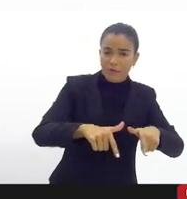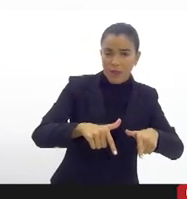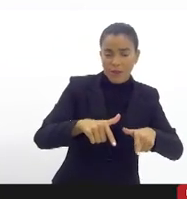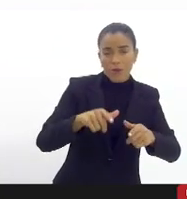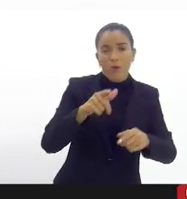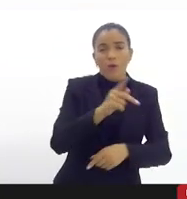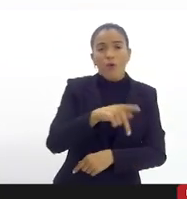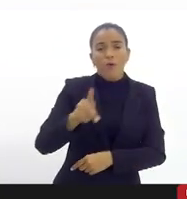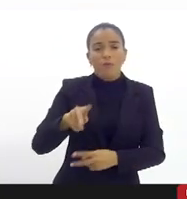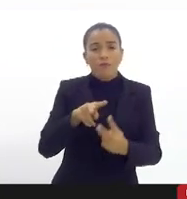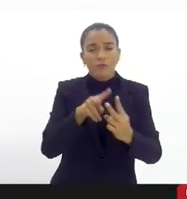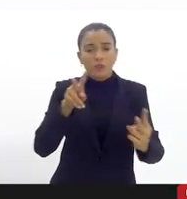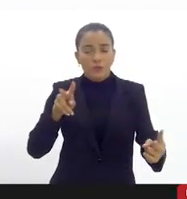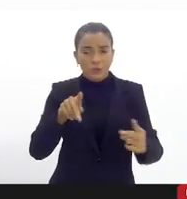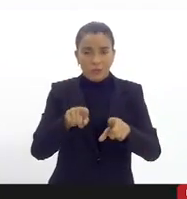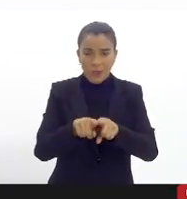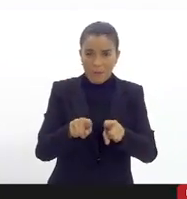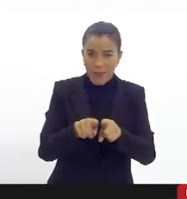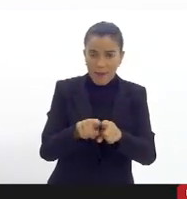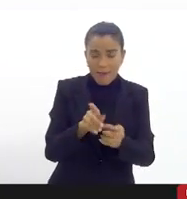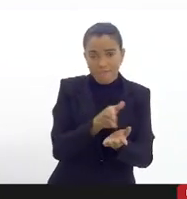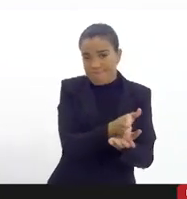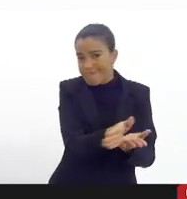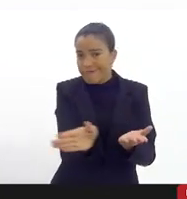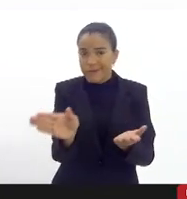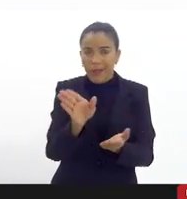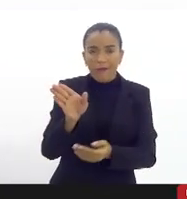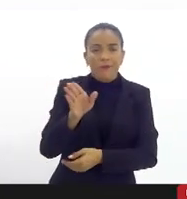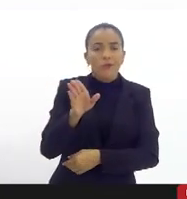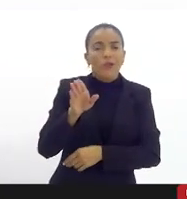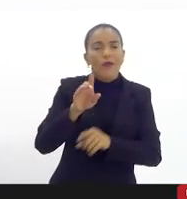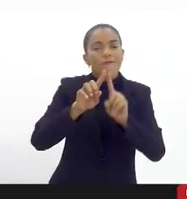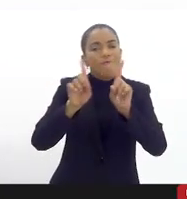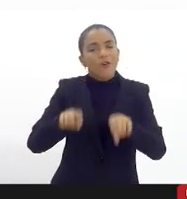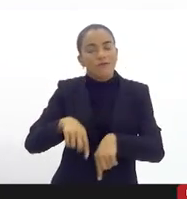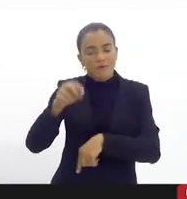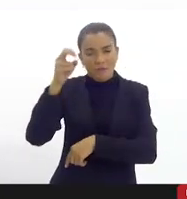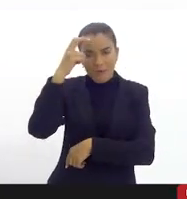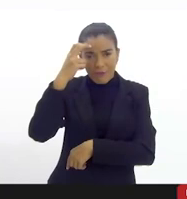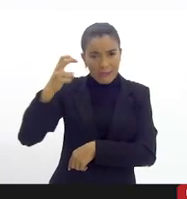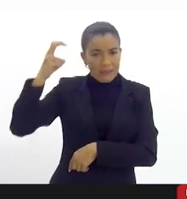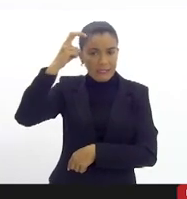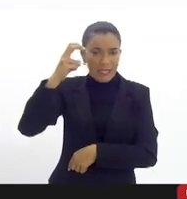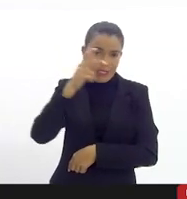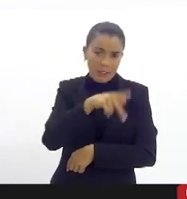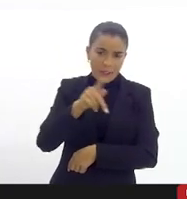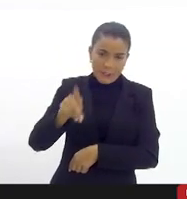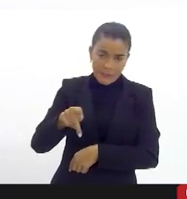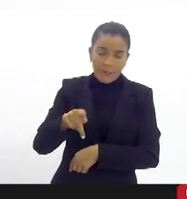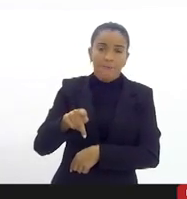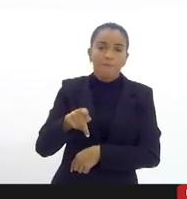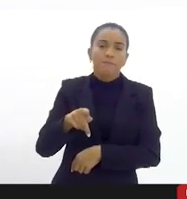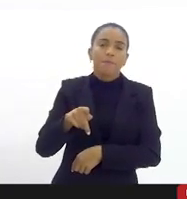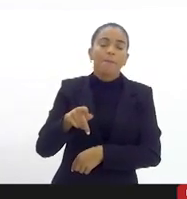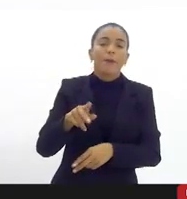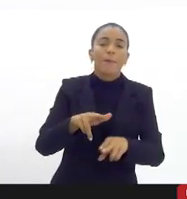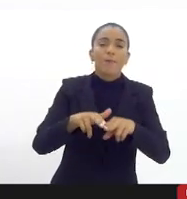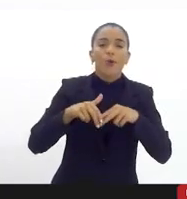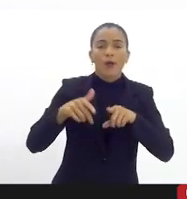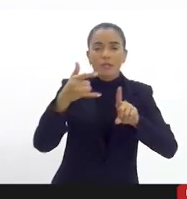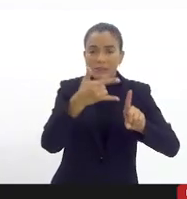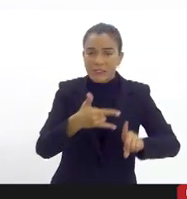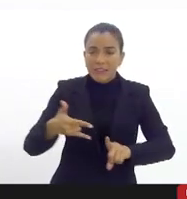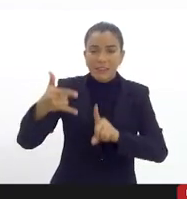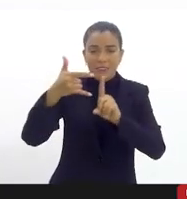docente a distribuição das funções intelectuais do professor como professor Gilson muito bem colocou né essas plataformas e